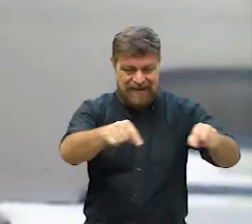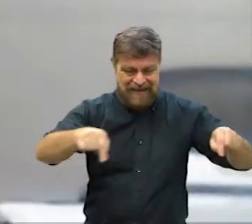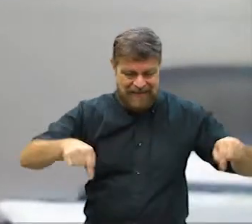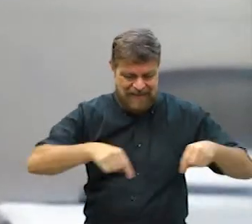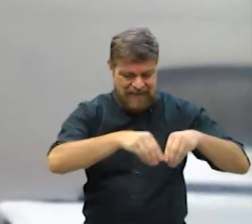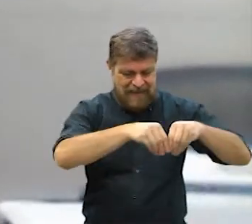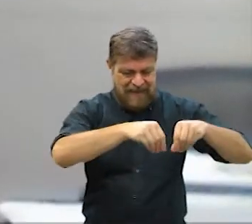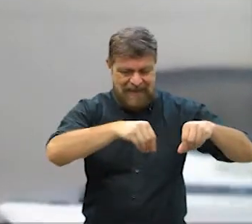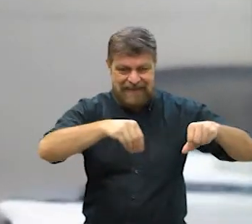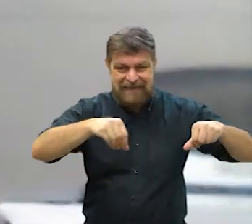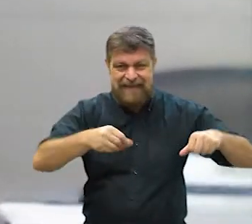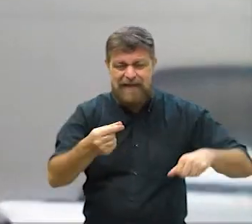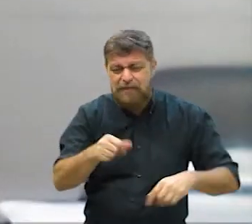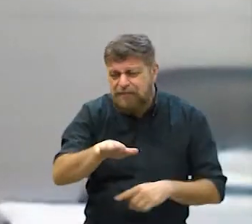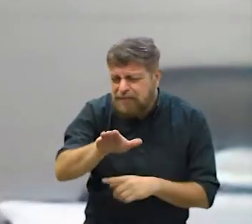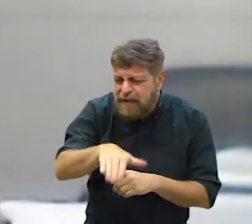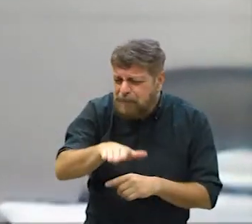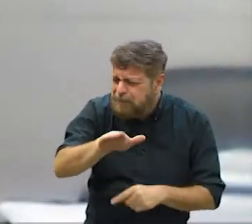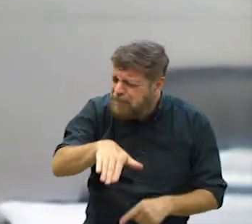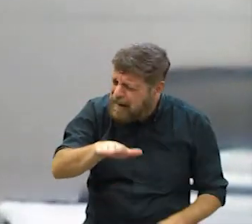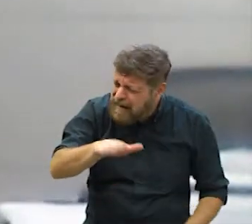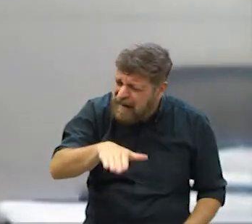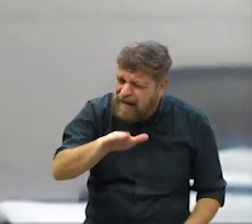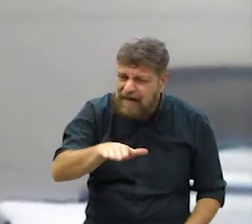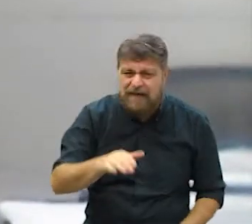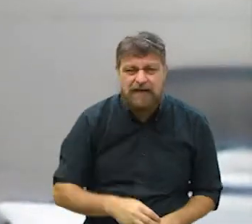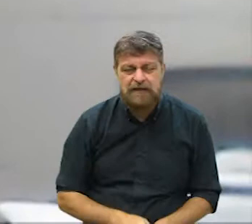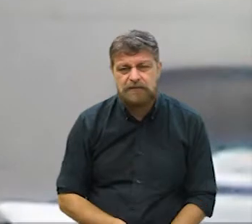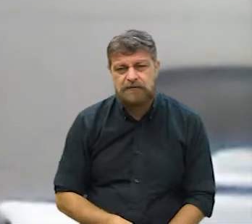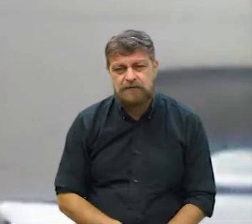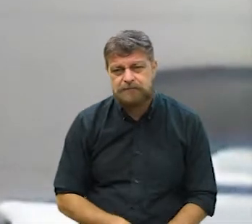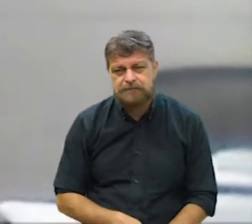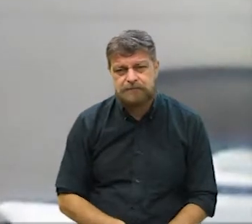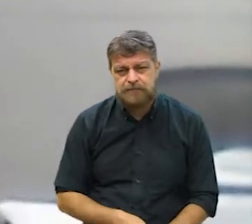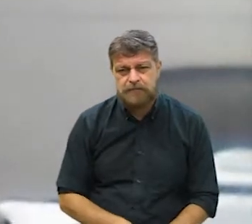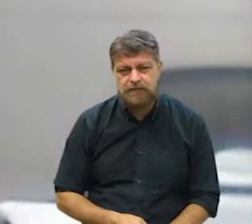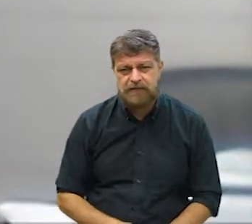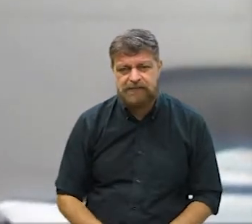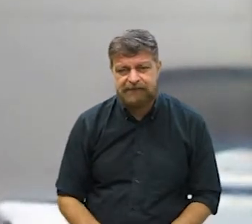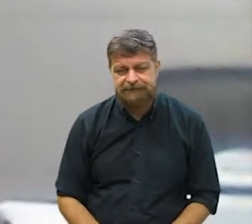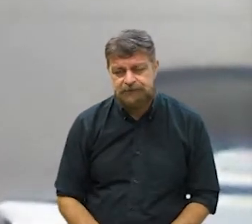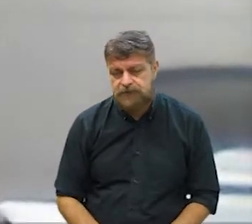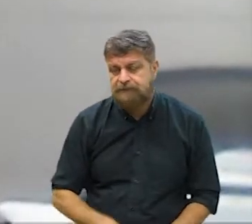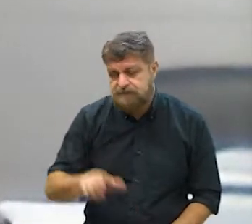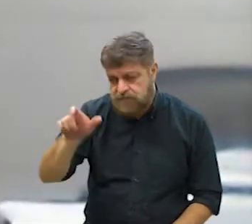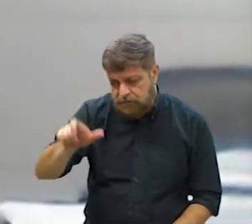oferecermos terrenos barato mesmo, a preço absolutamente